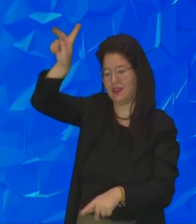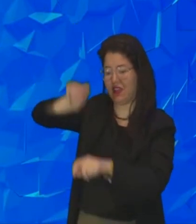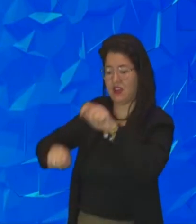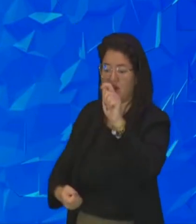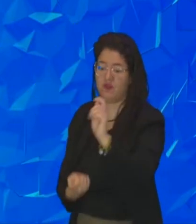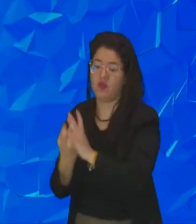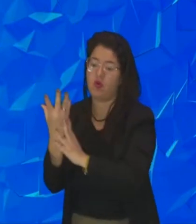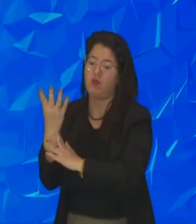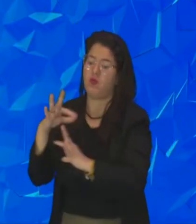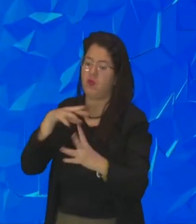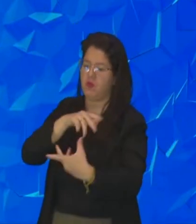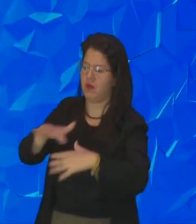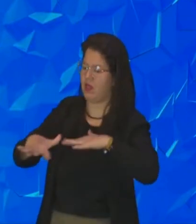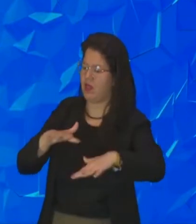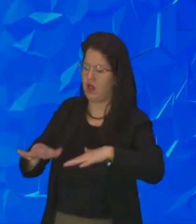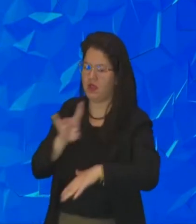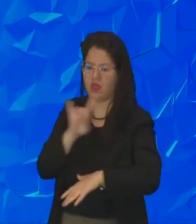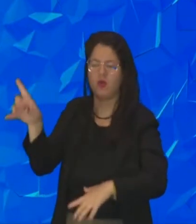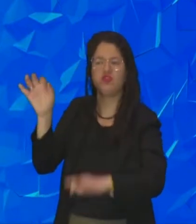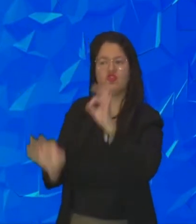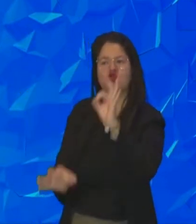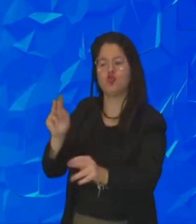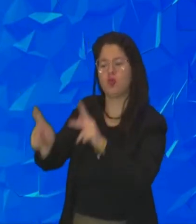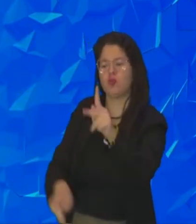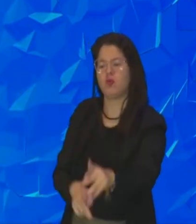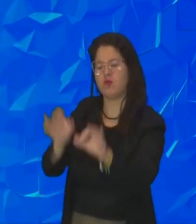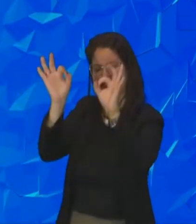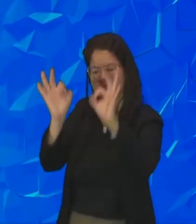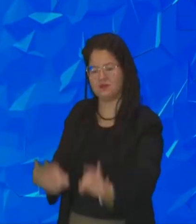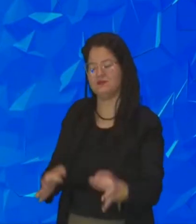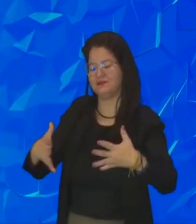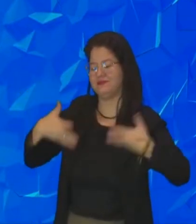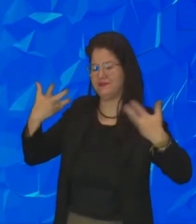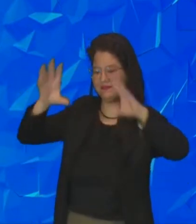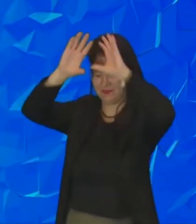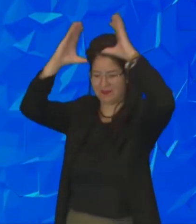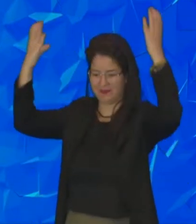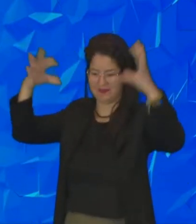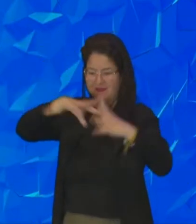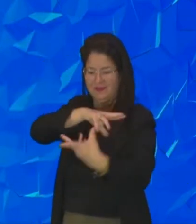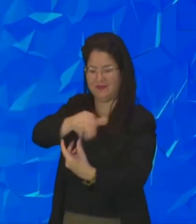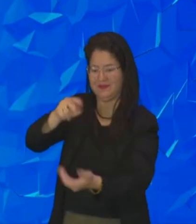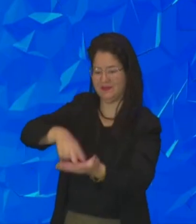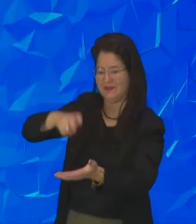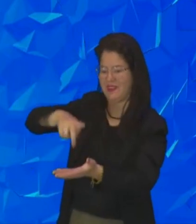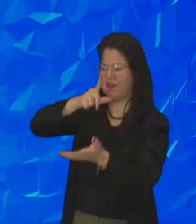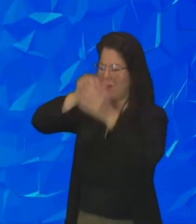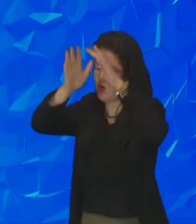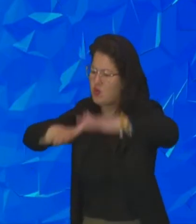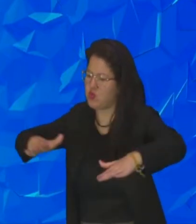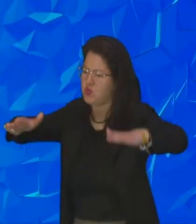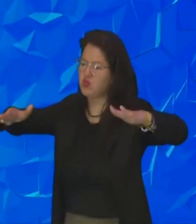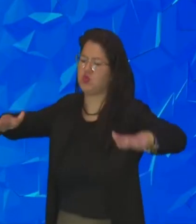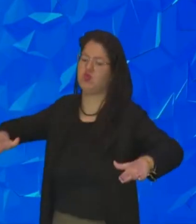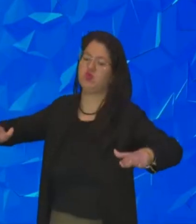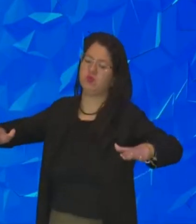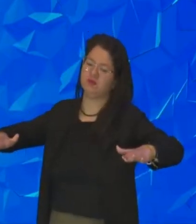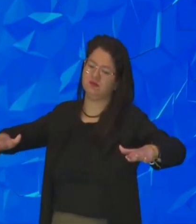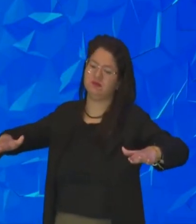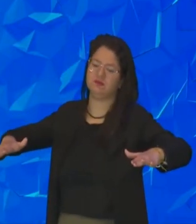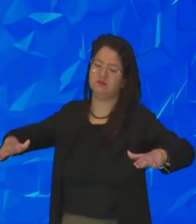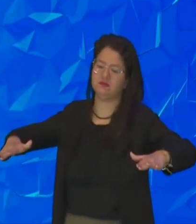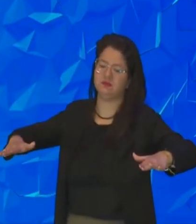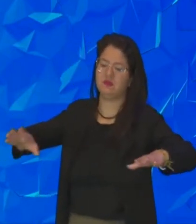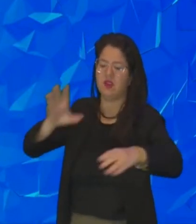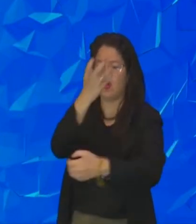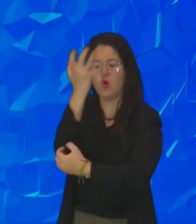se abale e julga os povos com equidade. Alegre-se os céus e a terra exulte, ruja o mar e a sua plenitude. Folgue o